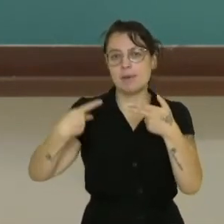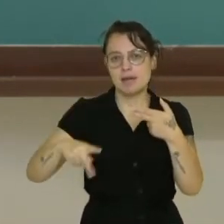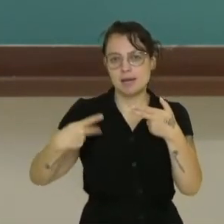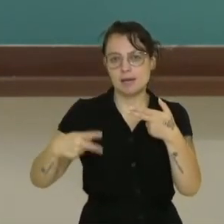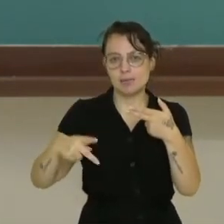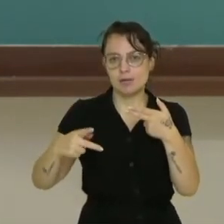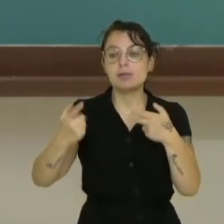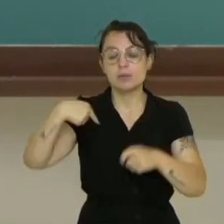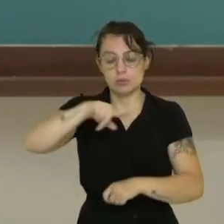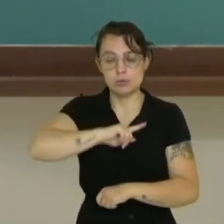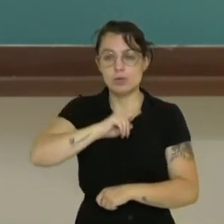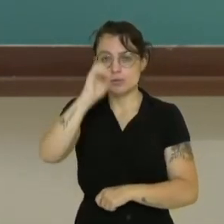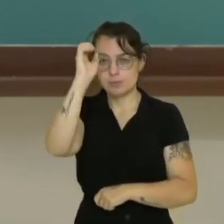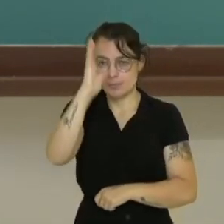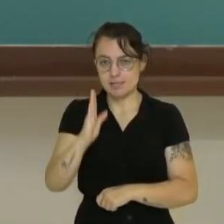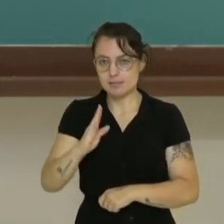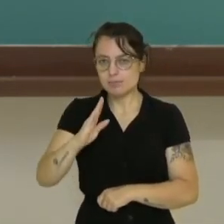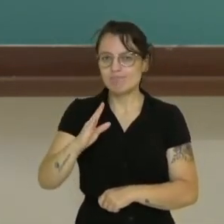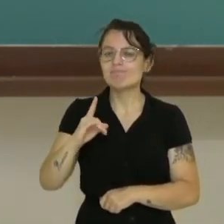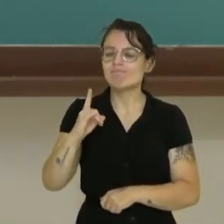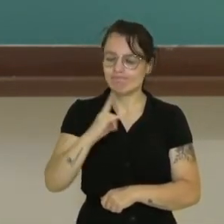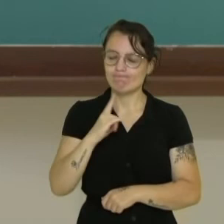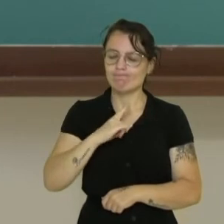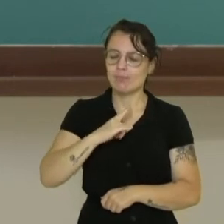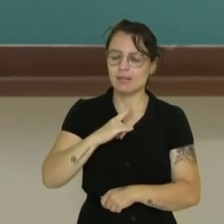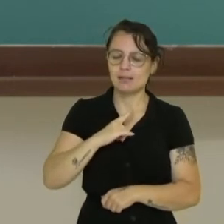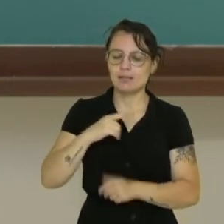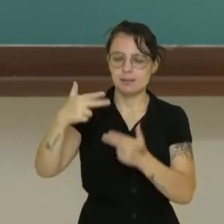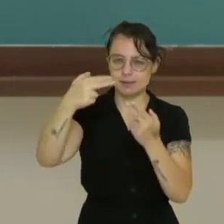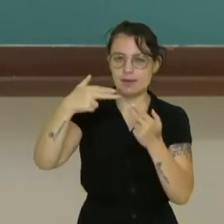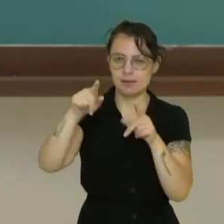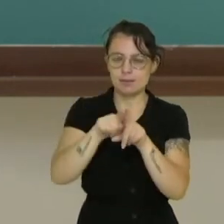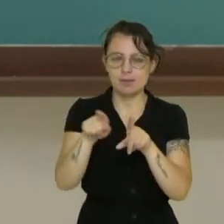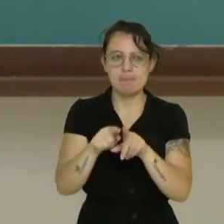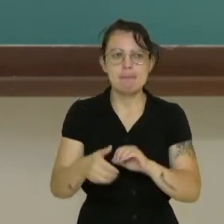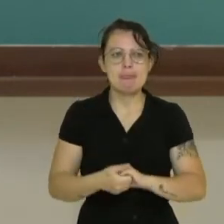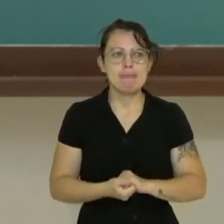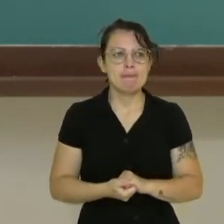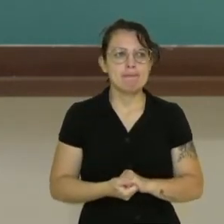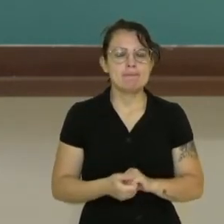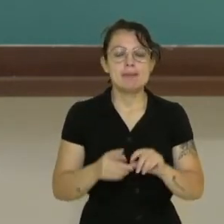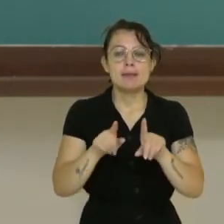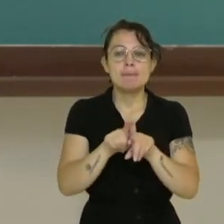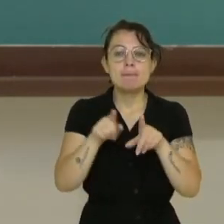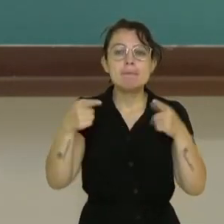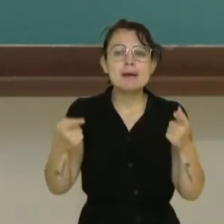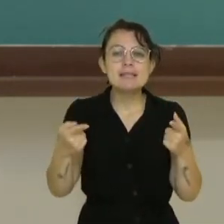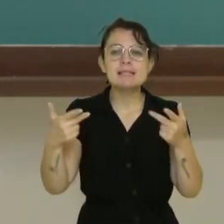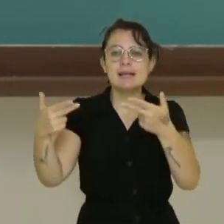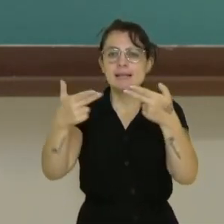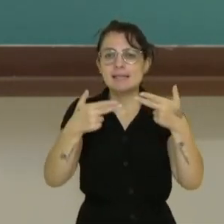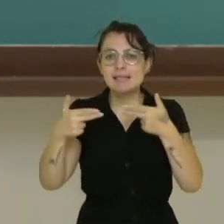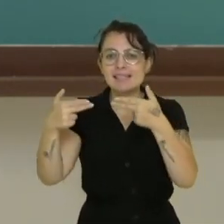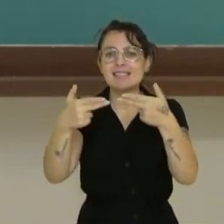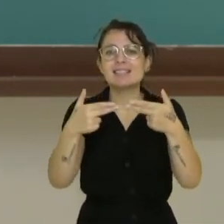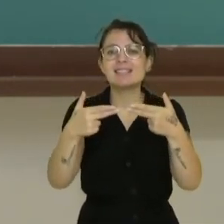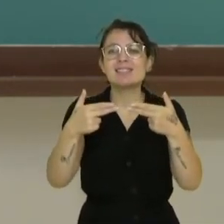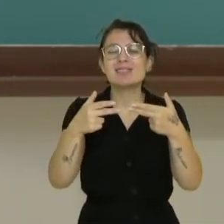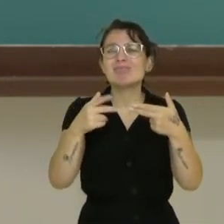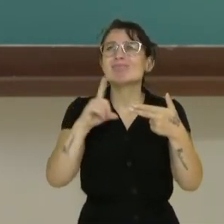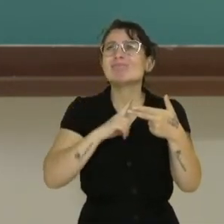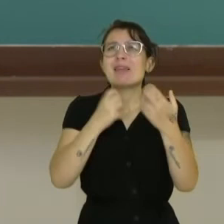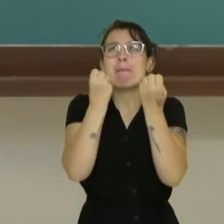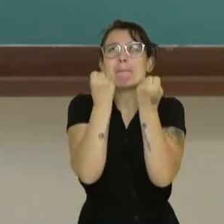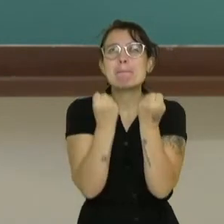que o nosso país foi envolvido. Bem, mas as guerras mundiais elas tiveram um peso